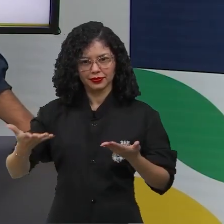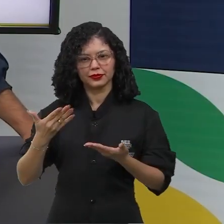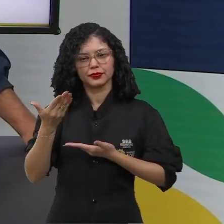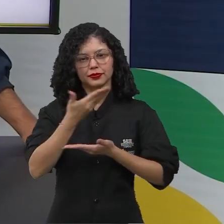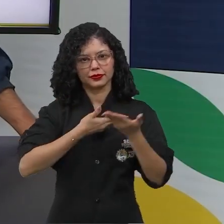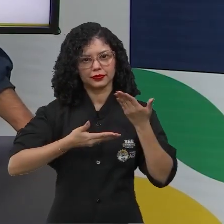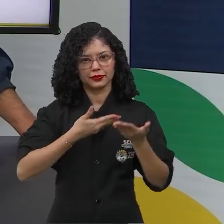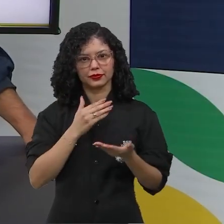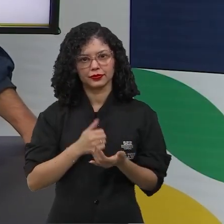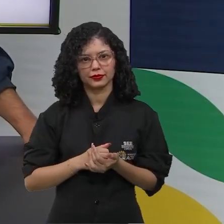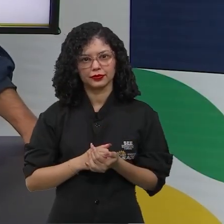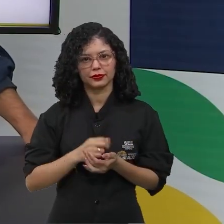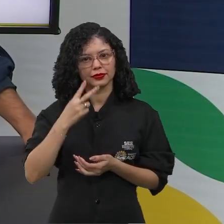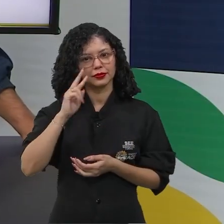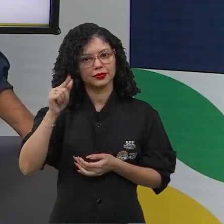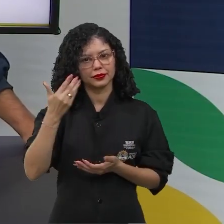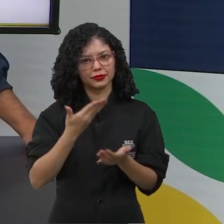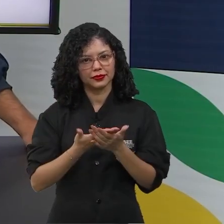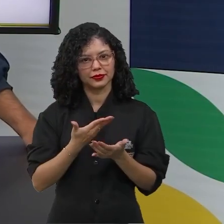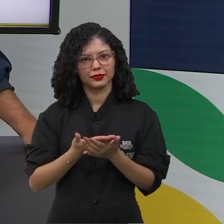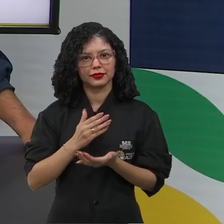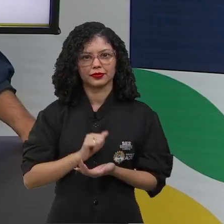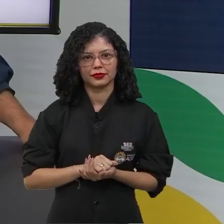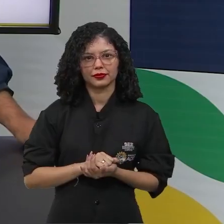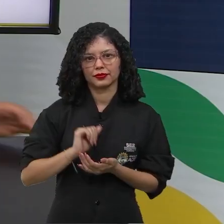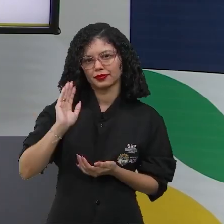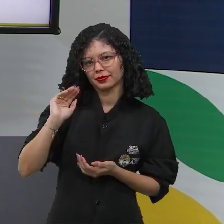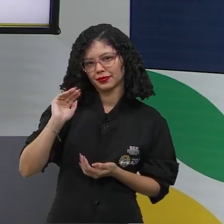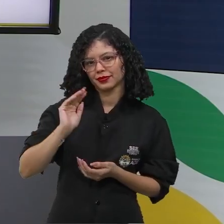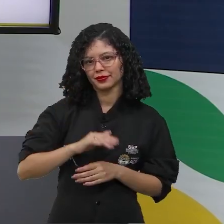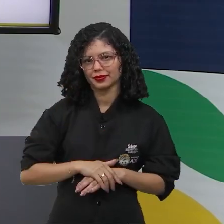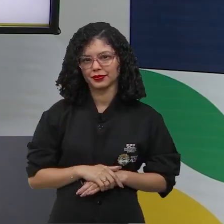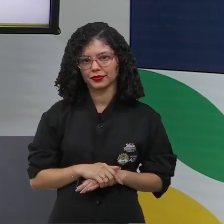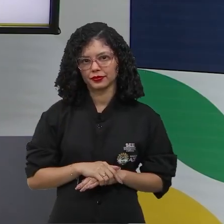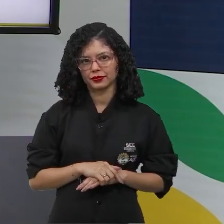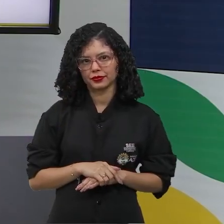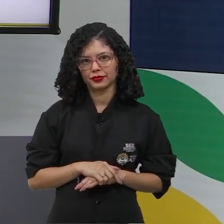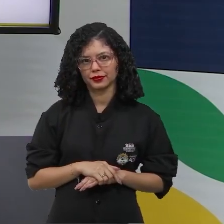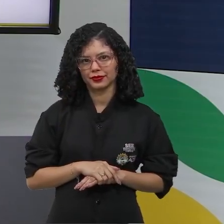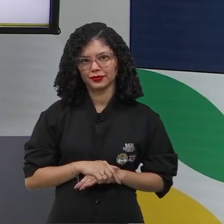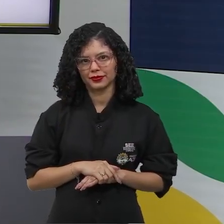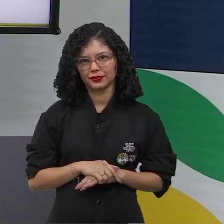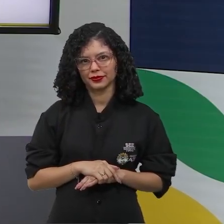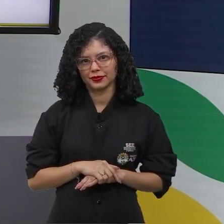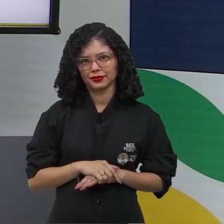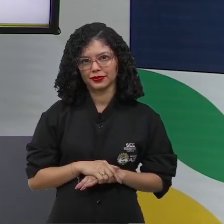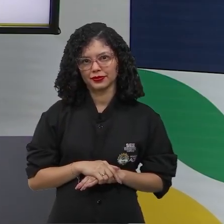colaborar com vocês. Então nos vemos numa próxima oportunidade. É isso. Bye, bye. Cheers!